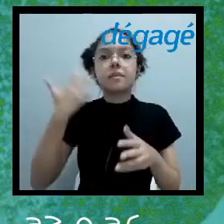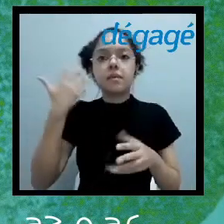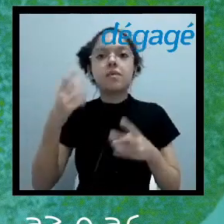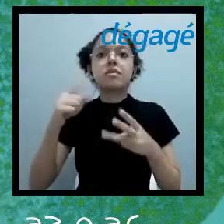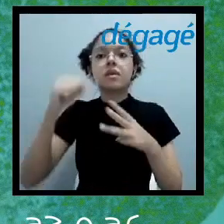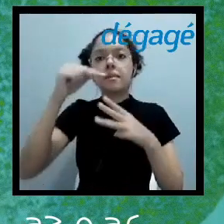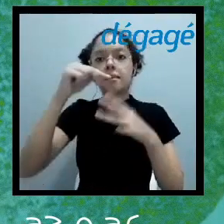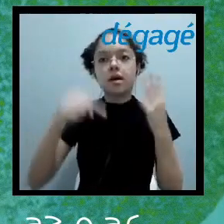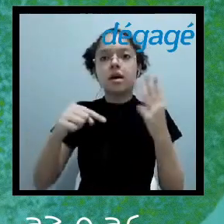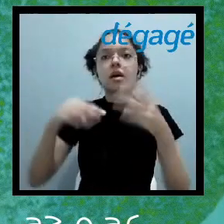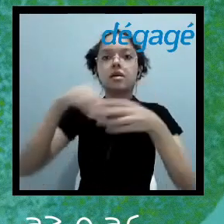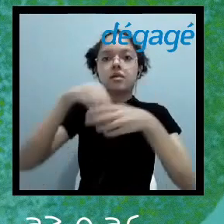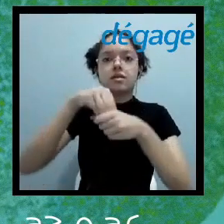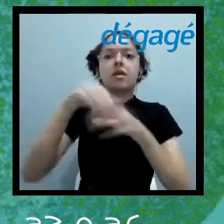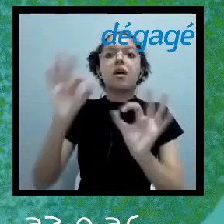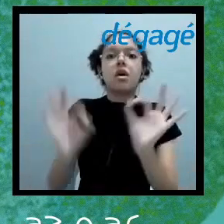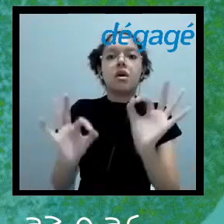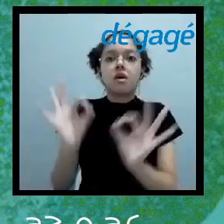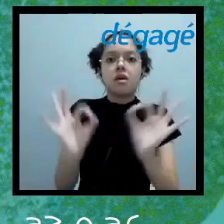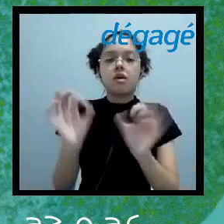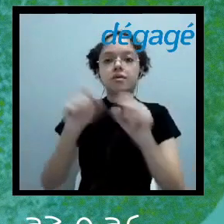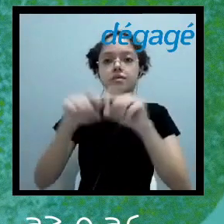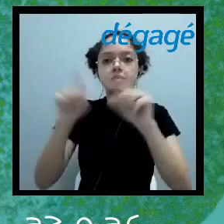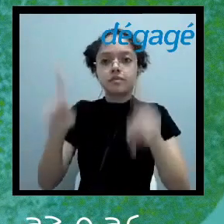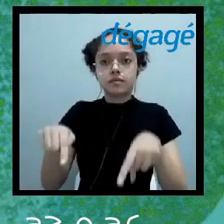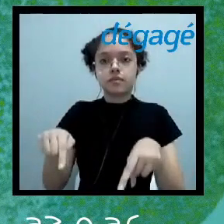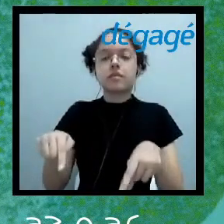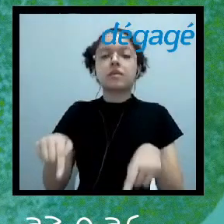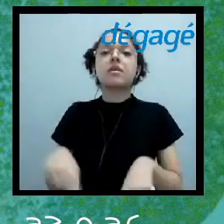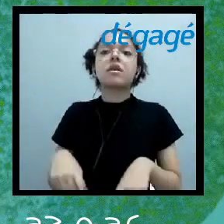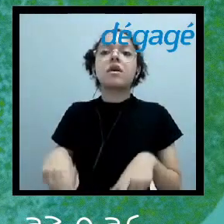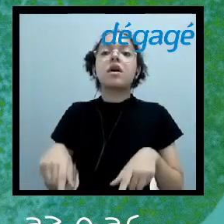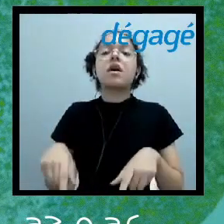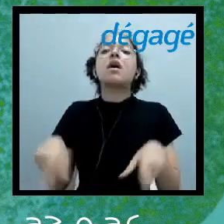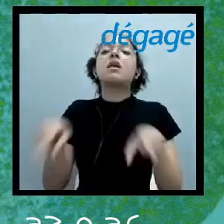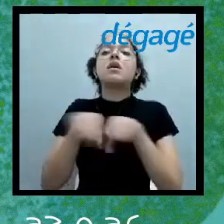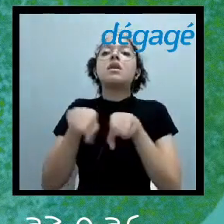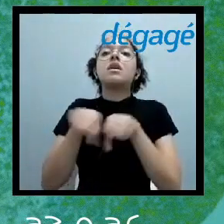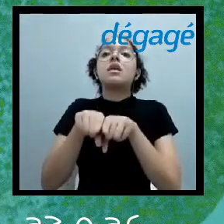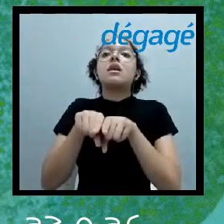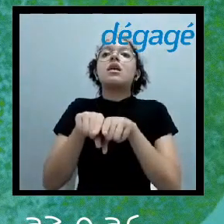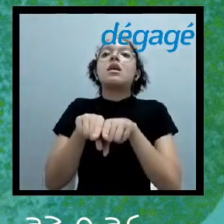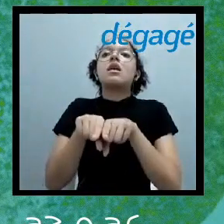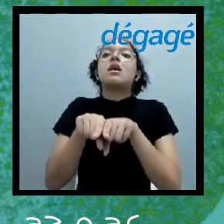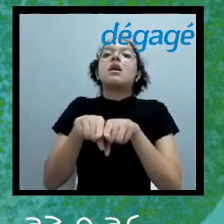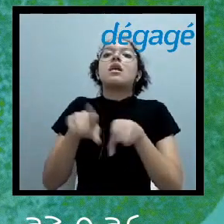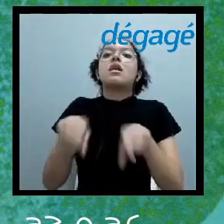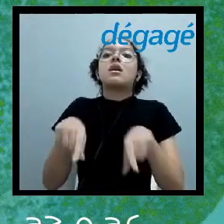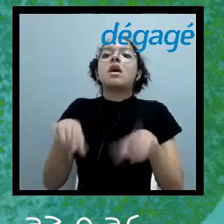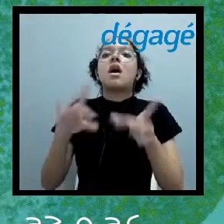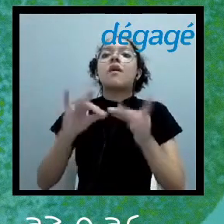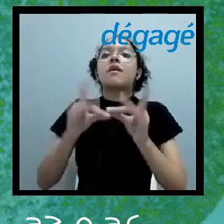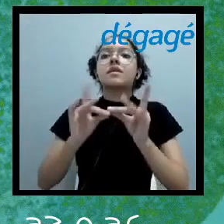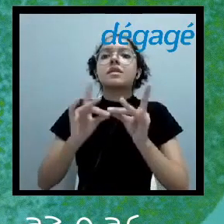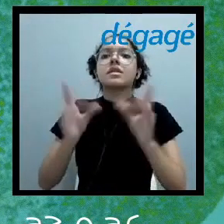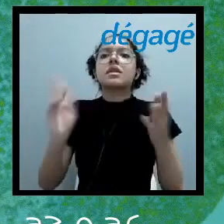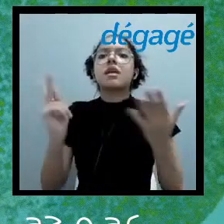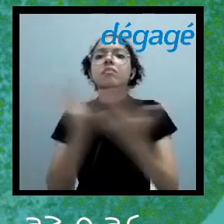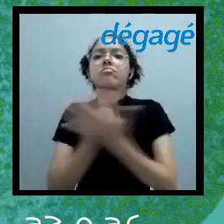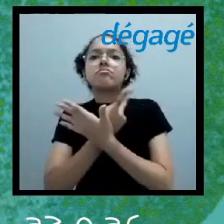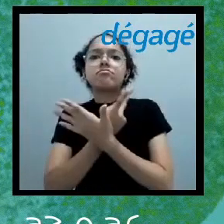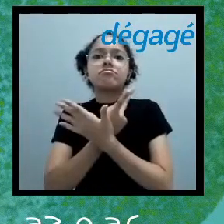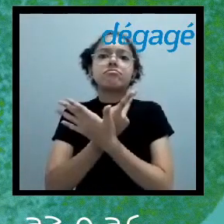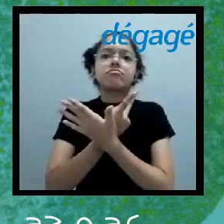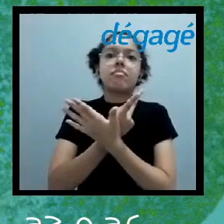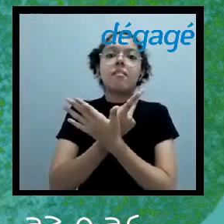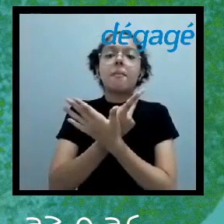E aí é interessante, a gente fala que a gente sabe que a oficina está dando certo quando a gente olha e não sabe quem é oficineiro, quem é participante,